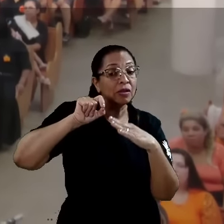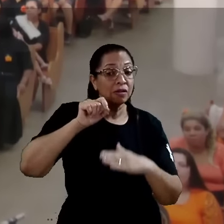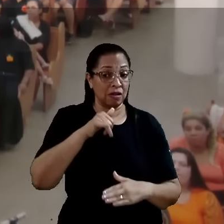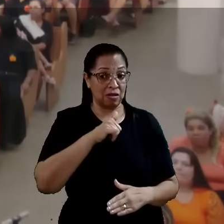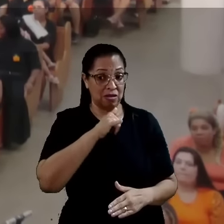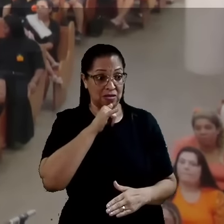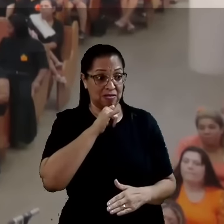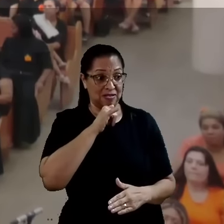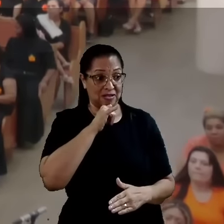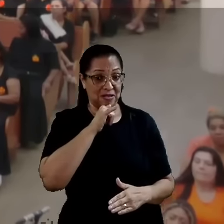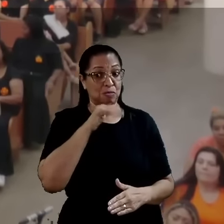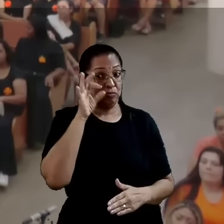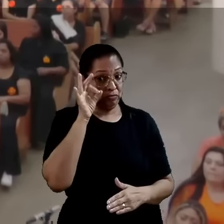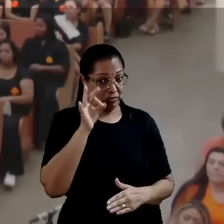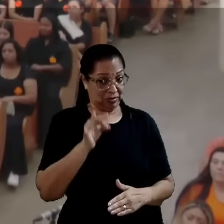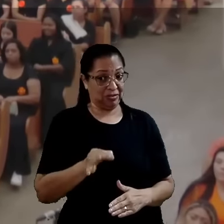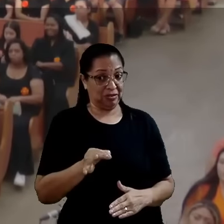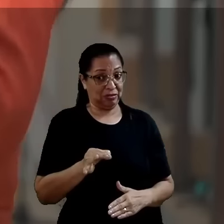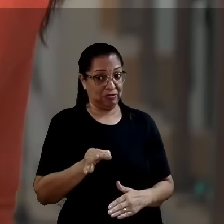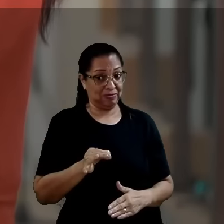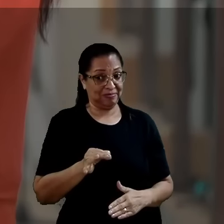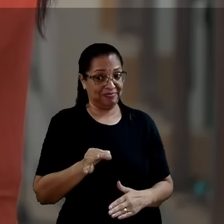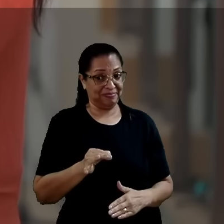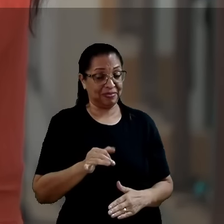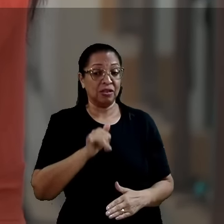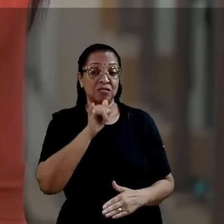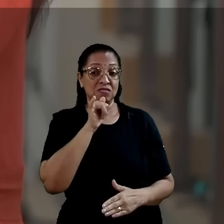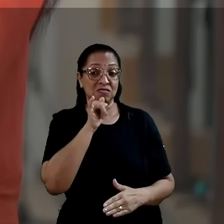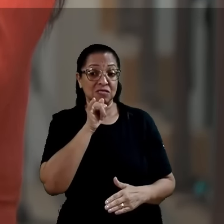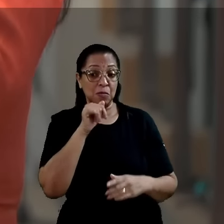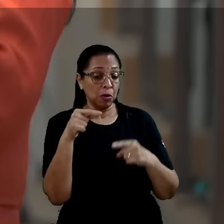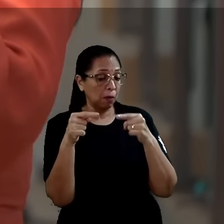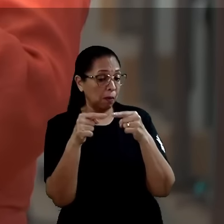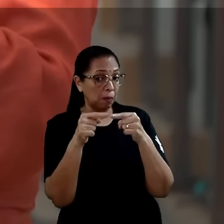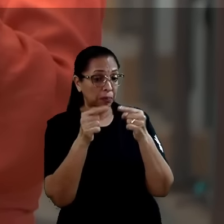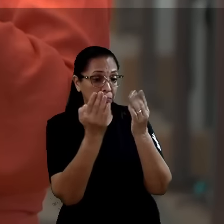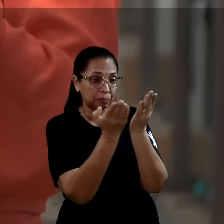é unice ele significa